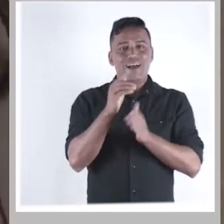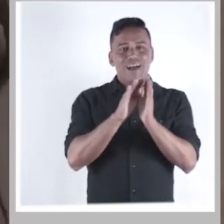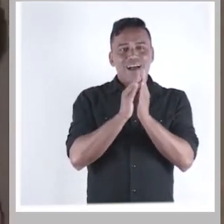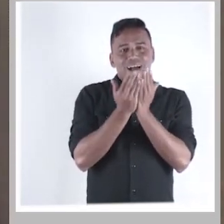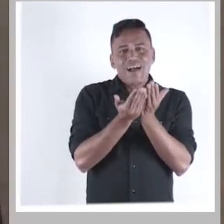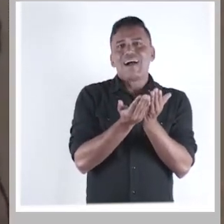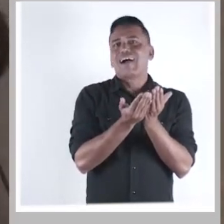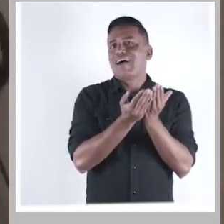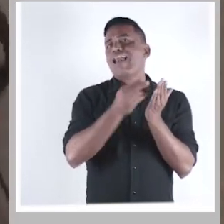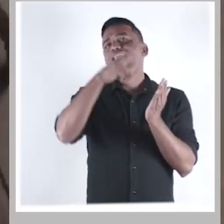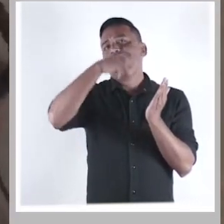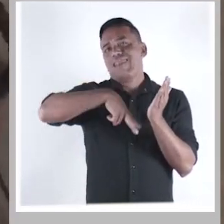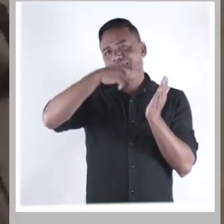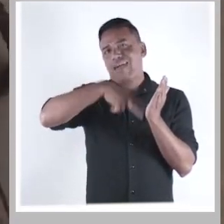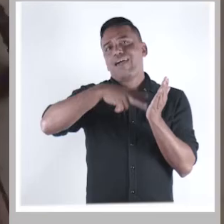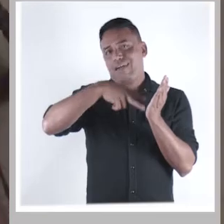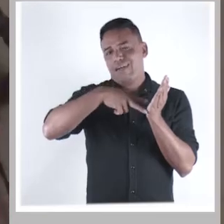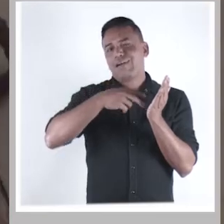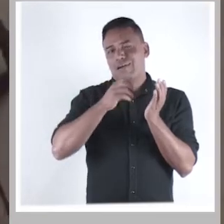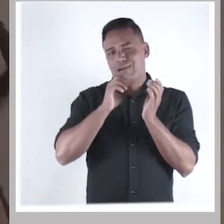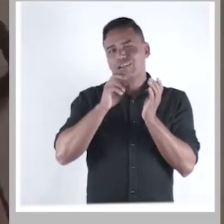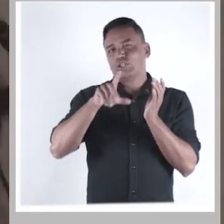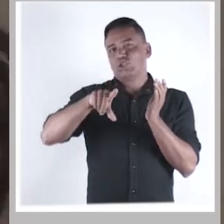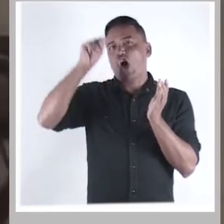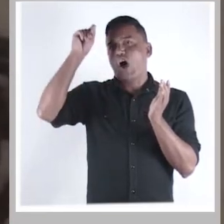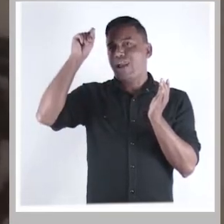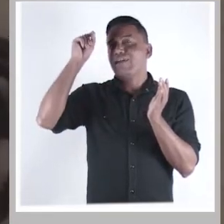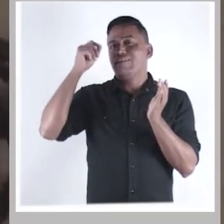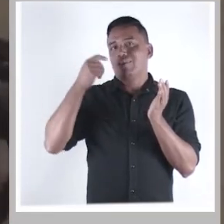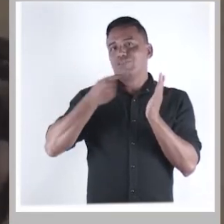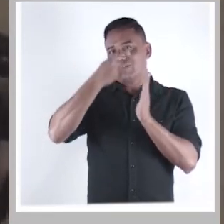pode escolher um trecho do seu livro para ler